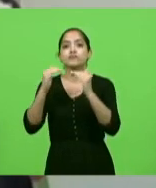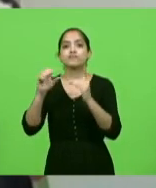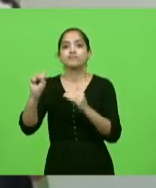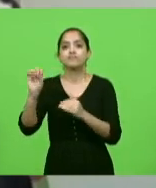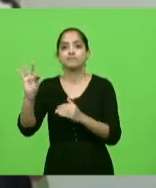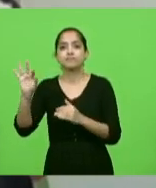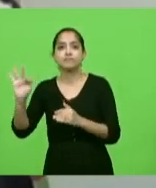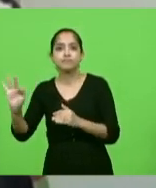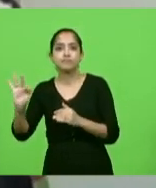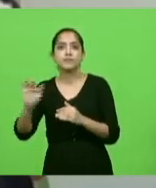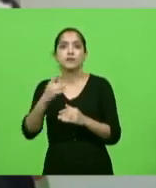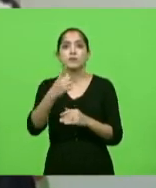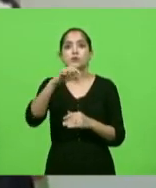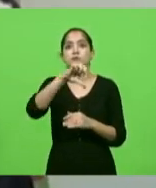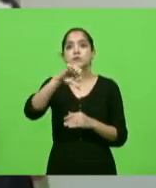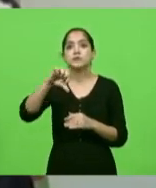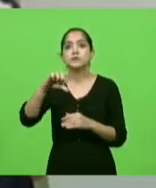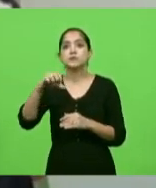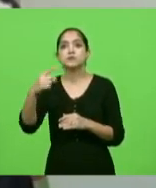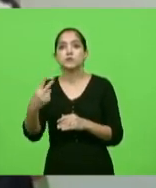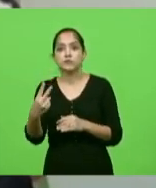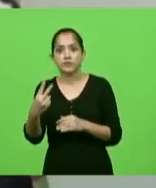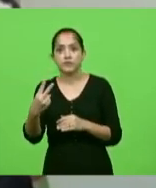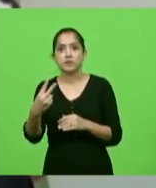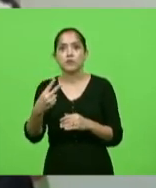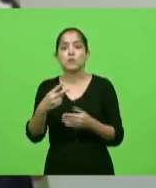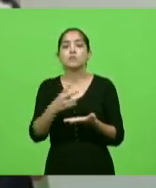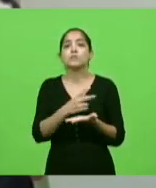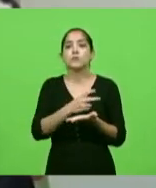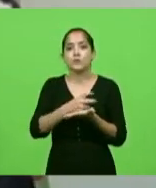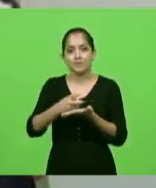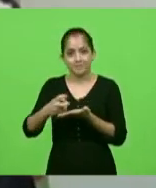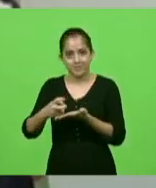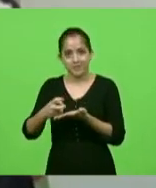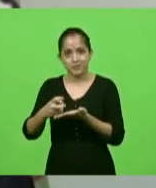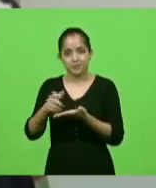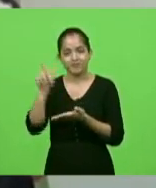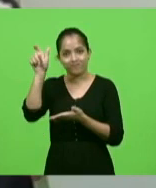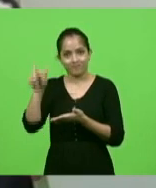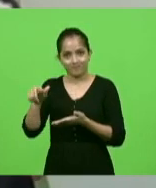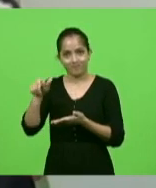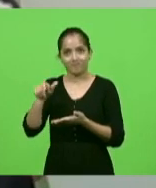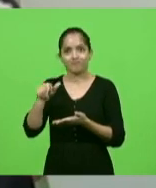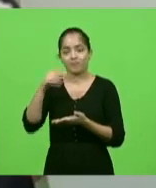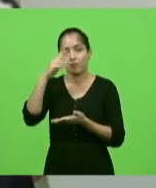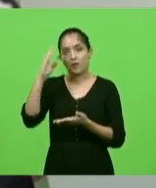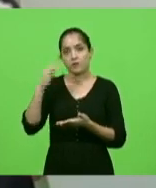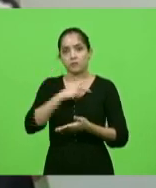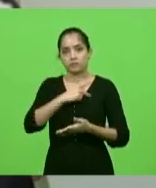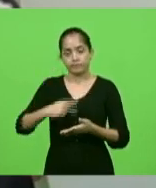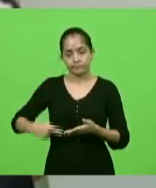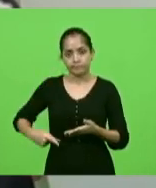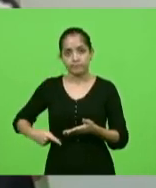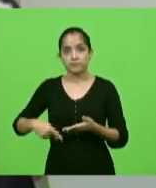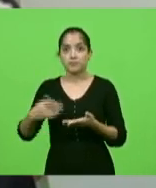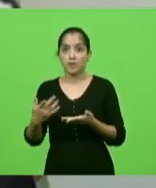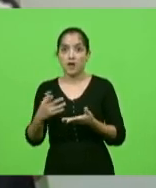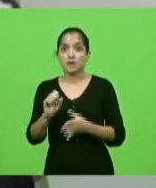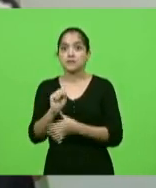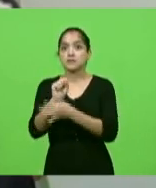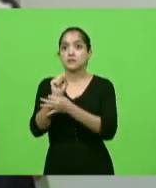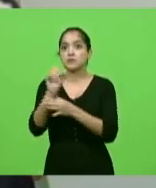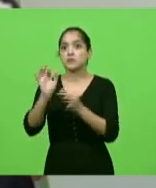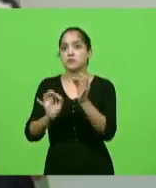em 1992 quando atuou no impeachment do então presidente Fernando Collor de Mello de modo que a segurança